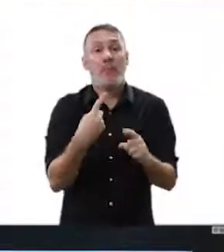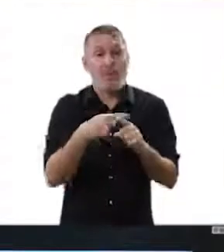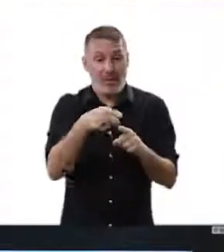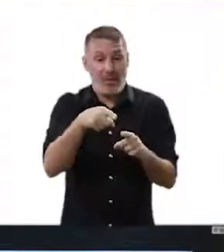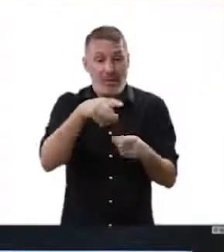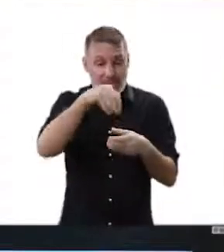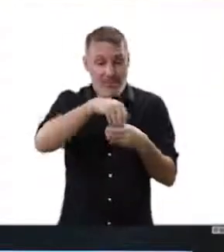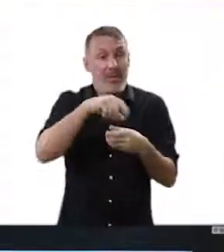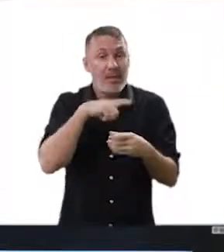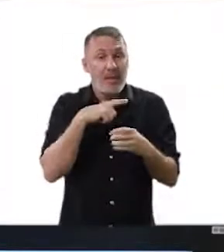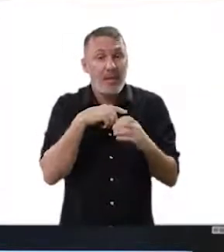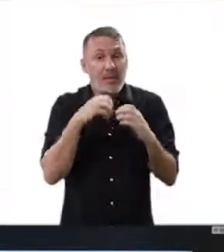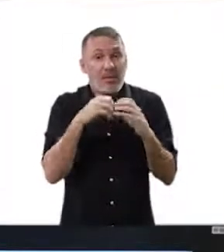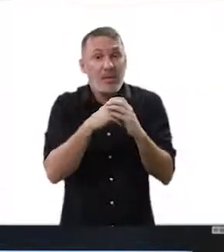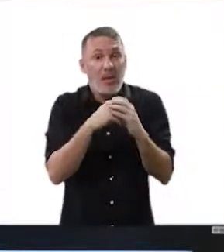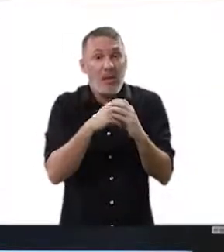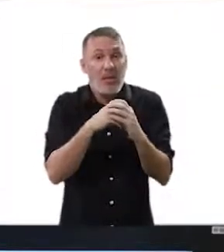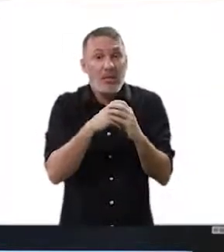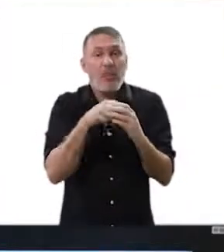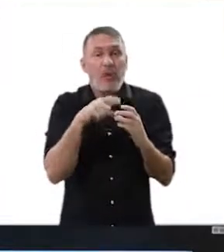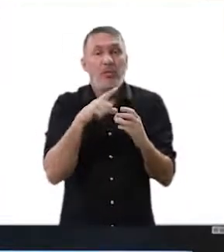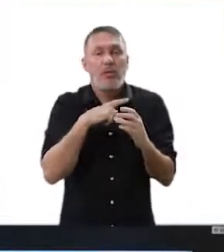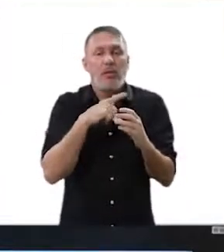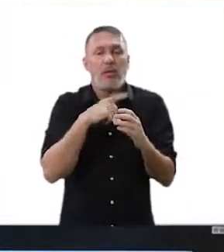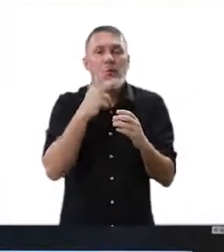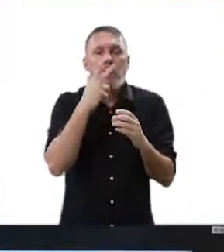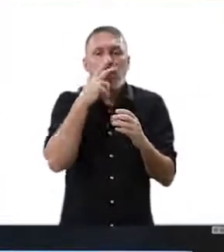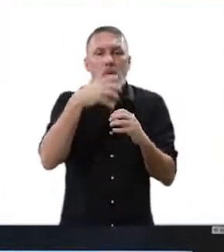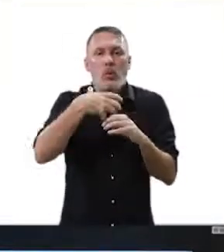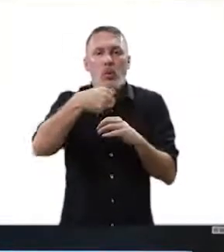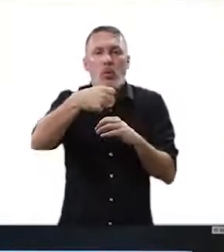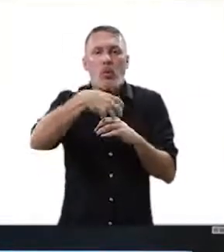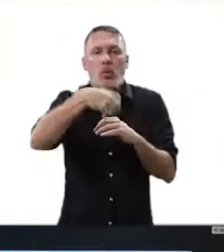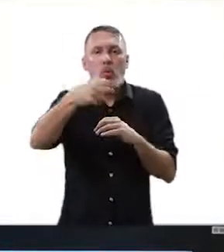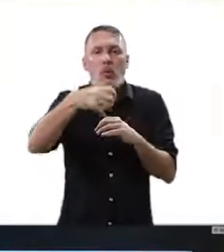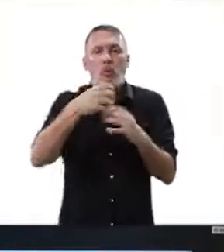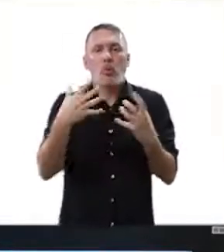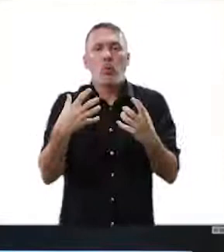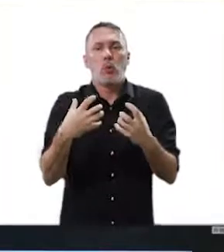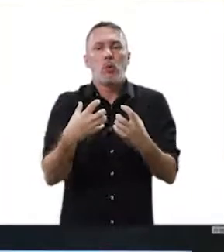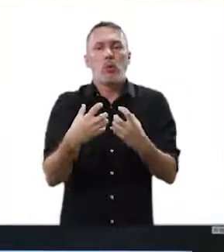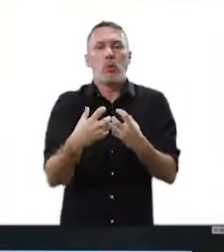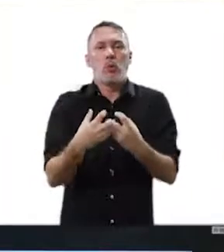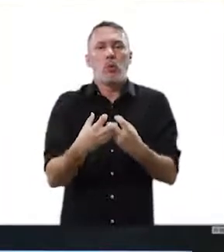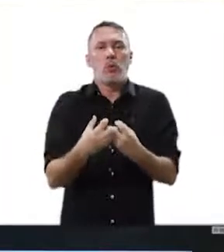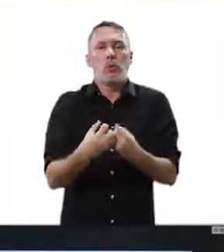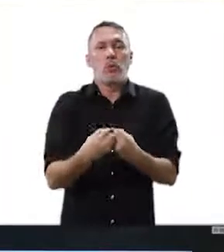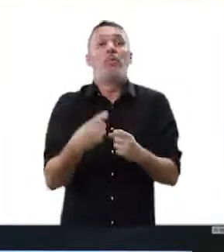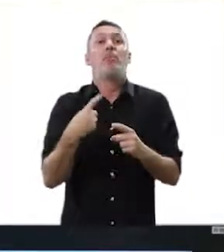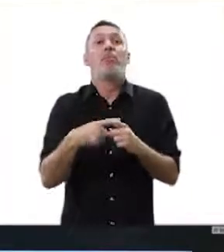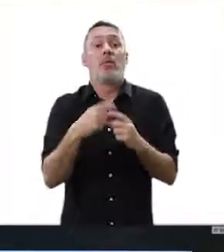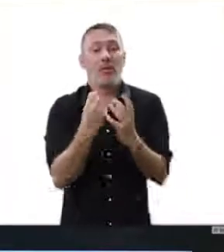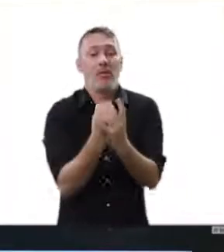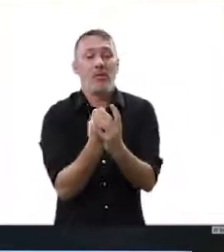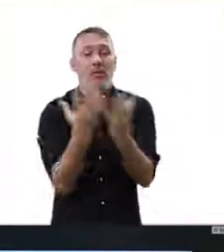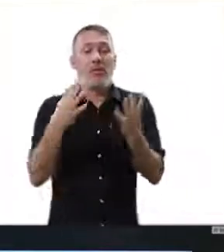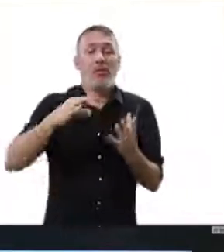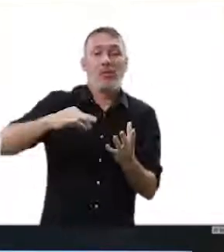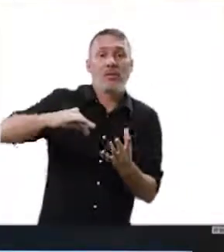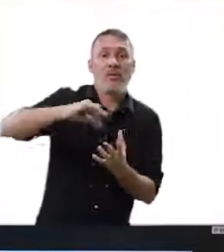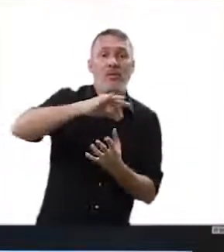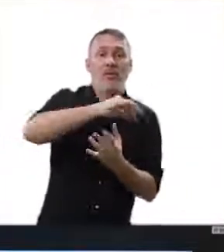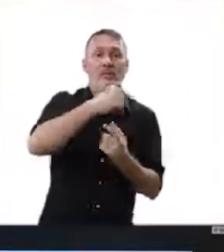meio de menor concentração para o de maior concentração? Então a gente tem conhecimento sobre esse